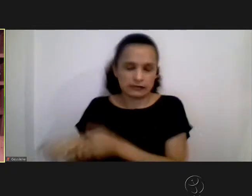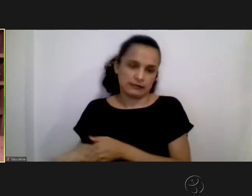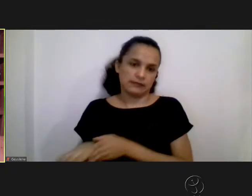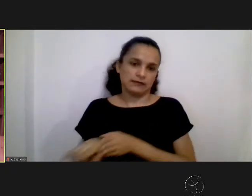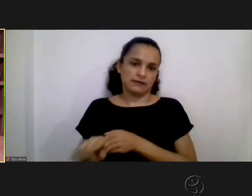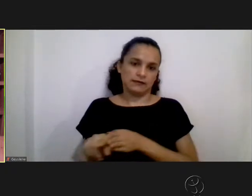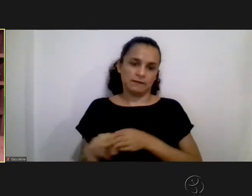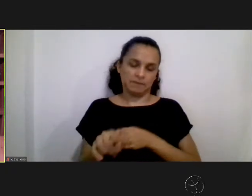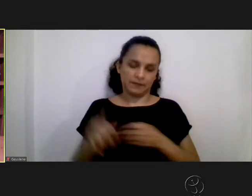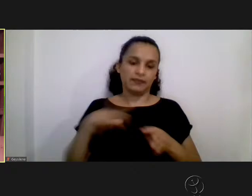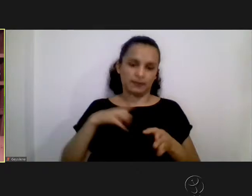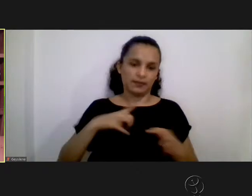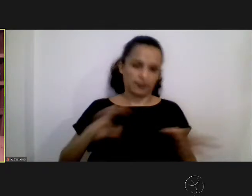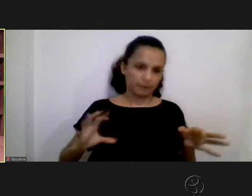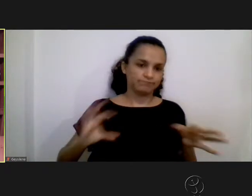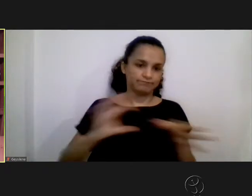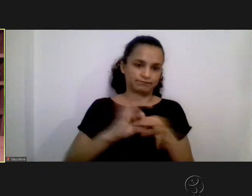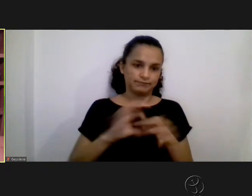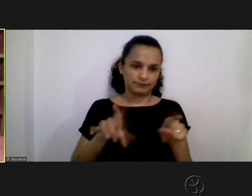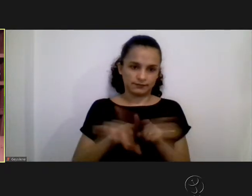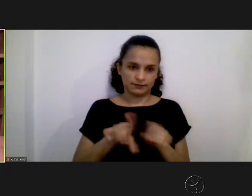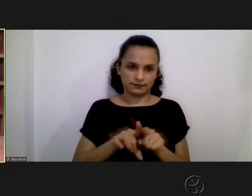A escala